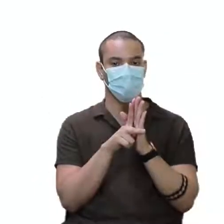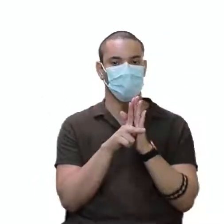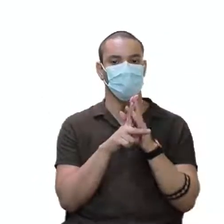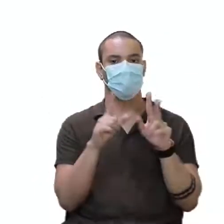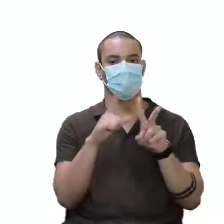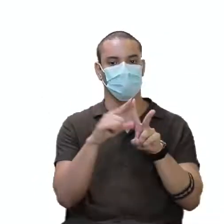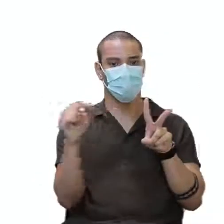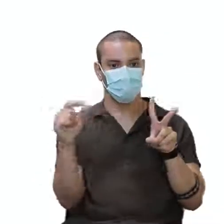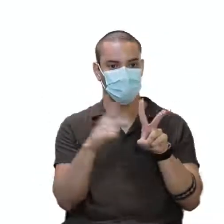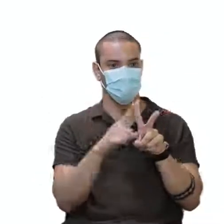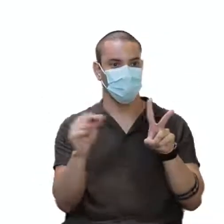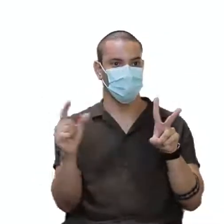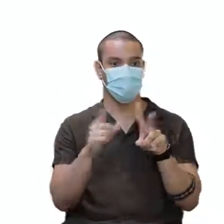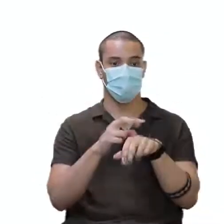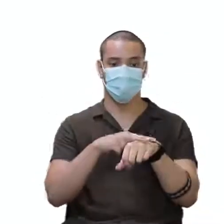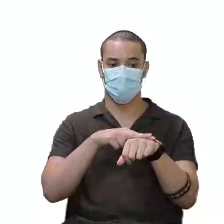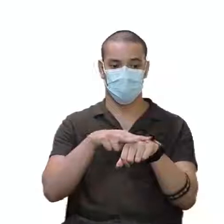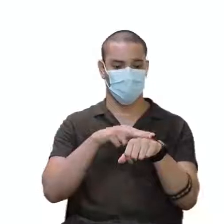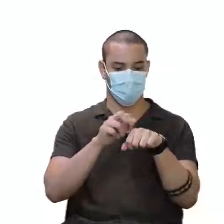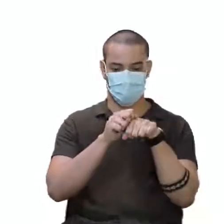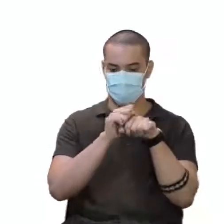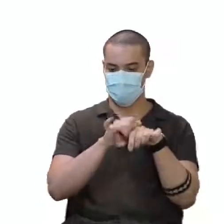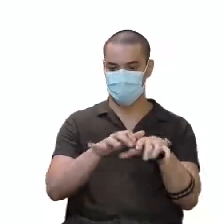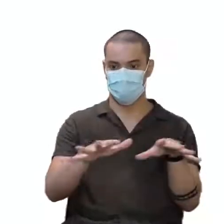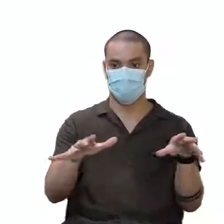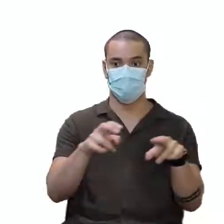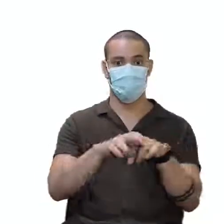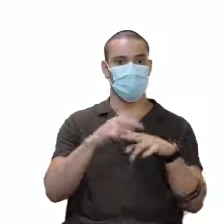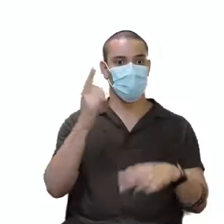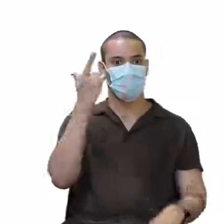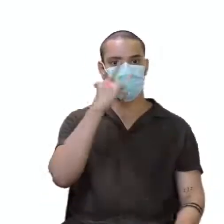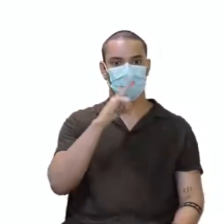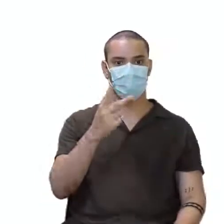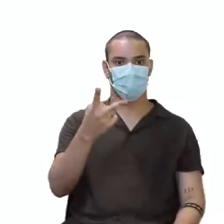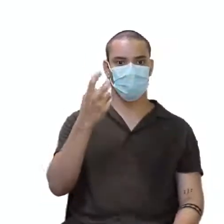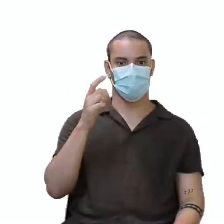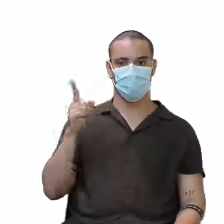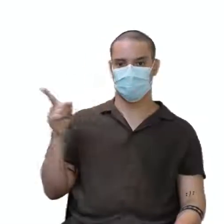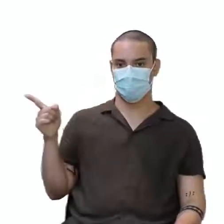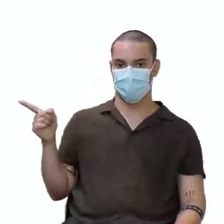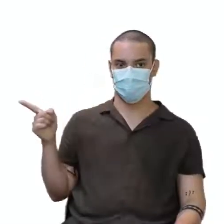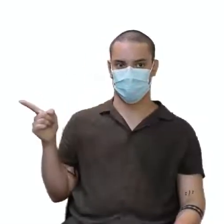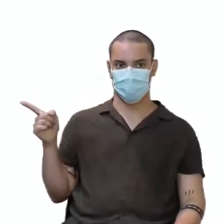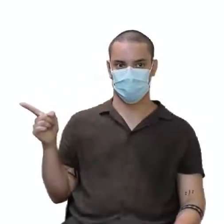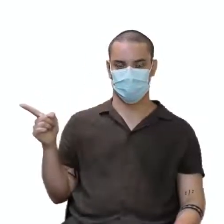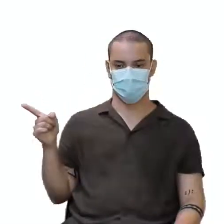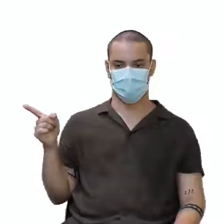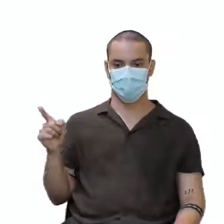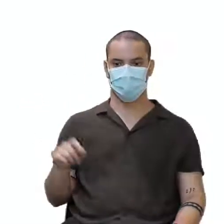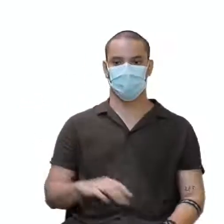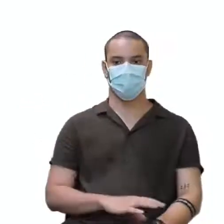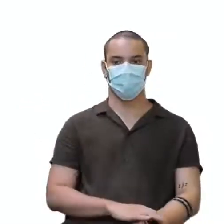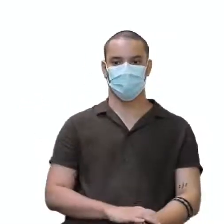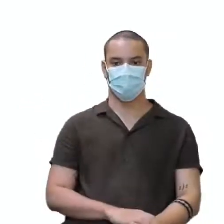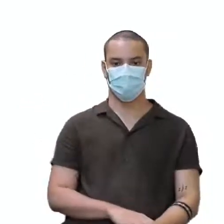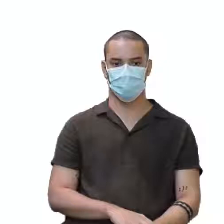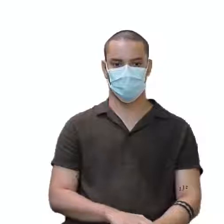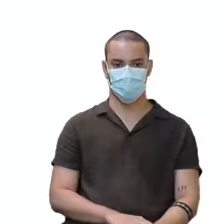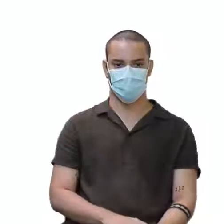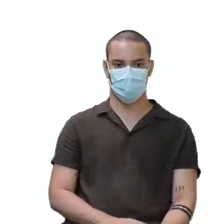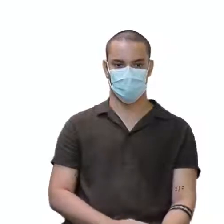a vegetação herbácea, tá? Então aqui a gente consegue perceber bem, olha, você